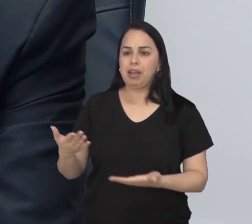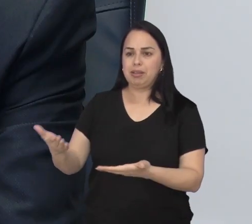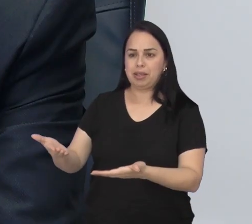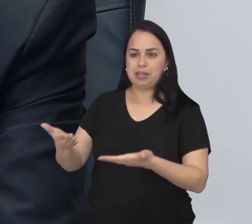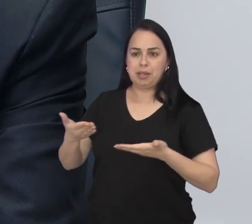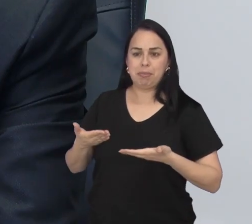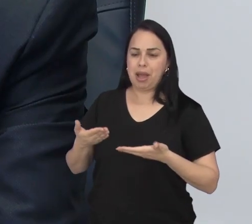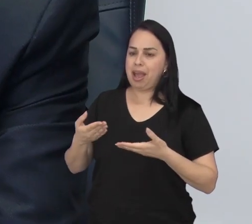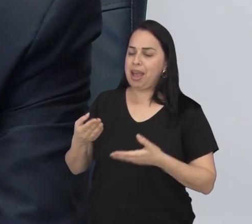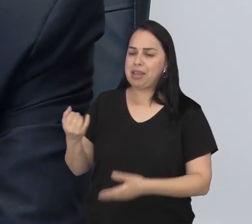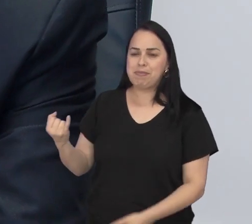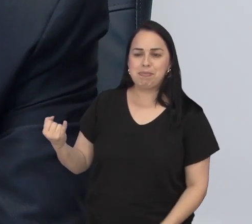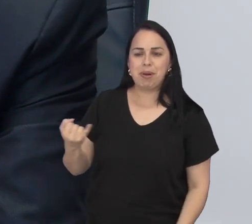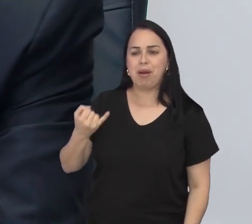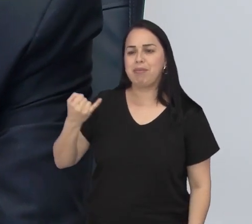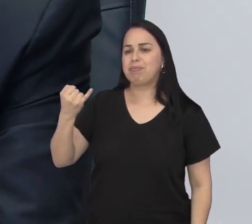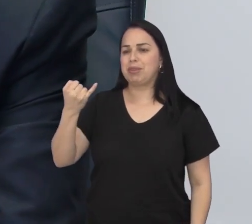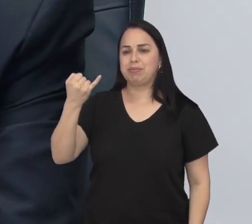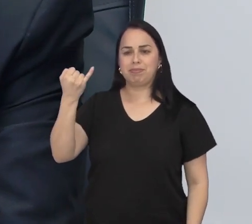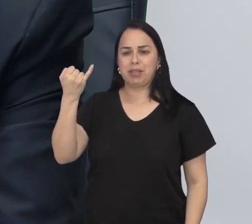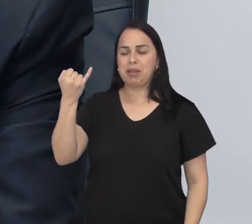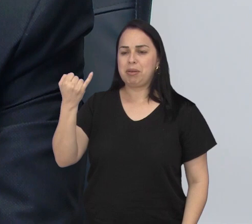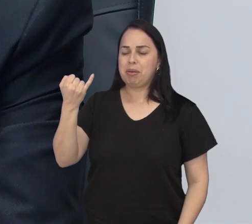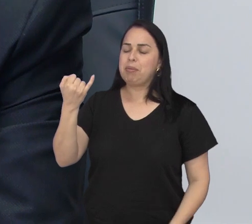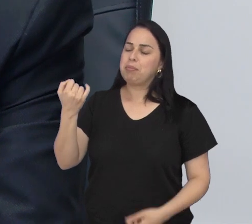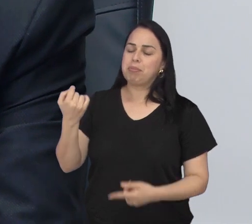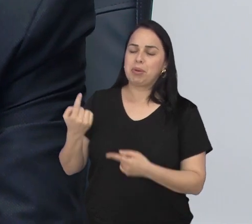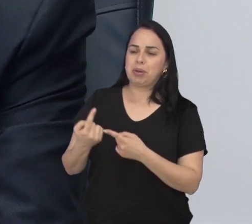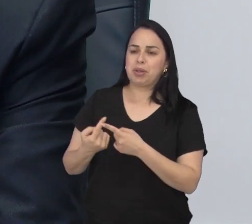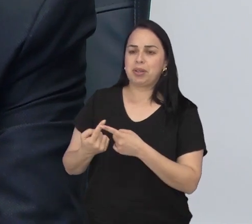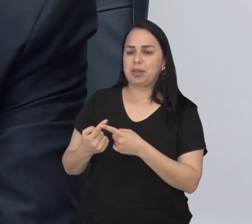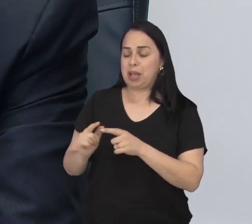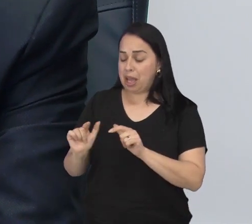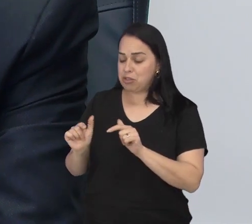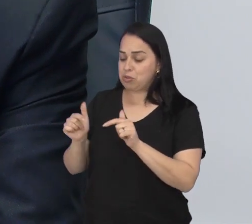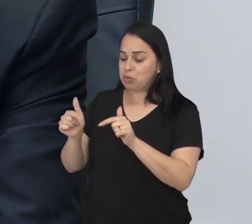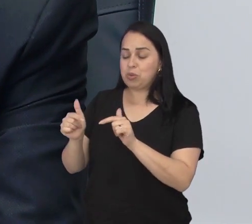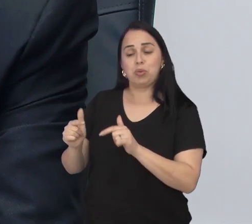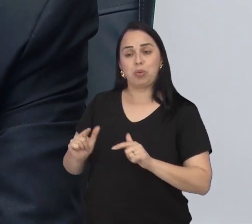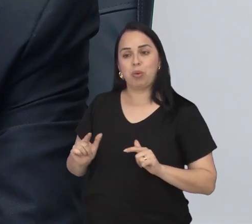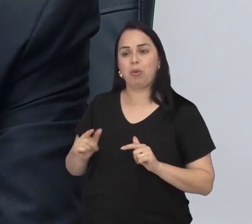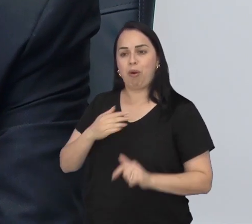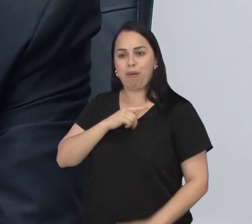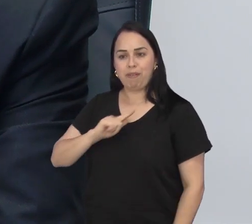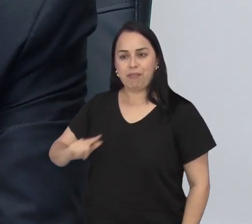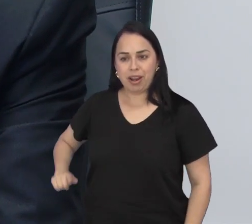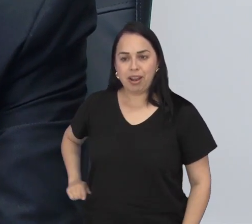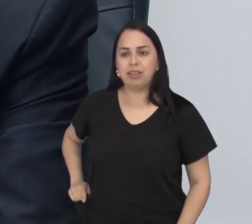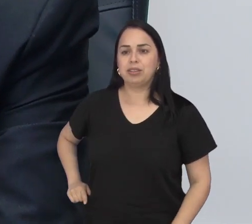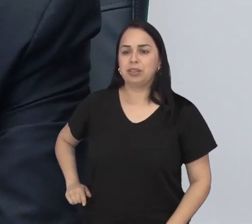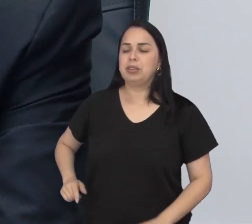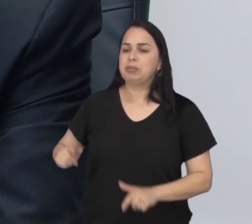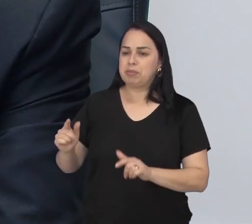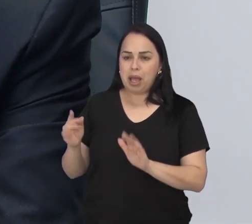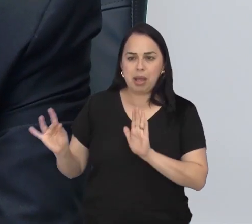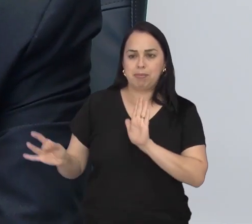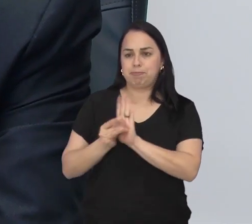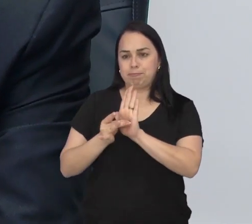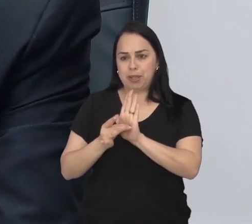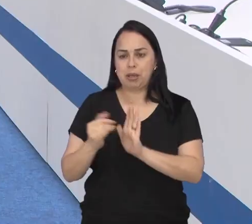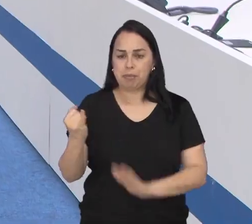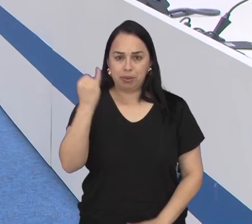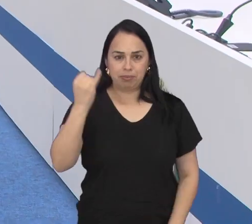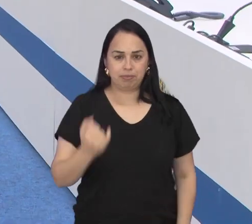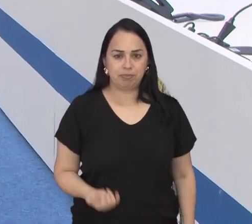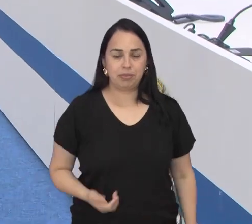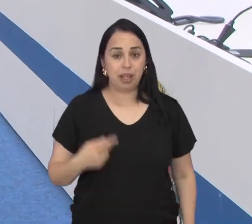a importância de ter recebido a ministra aqui do Ministério da Mulher para reafirmar, né, o compromisso de políticas públicas para a nossa cidade com as